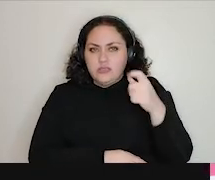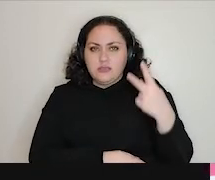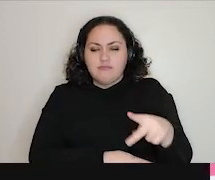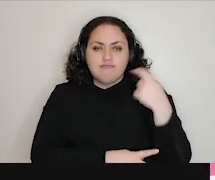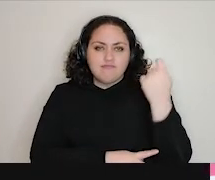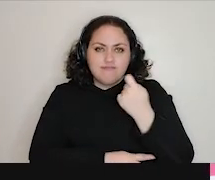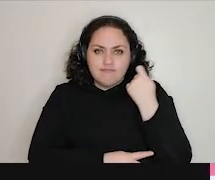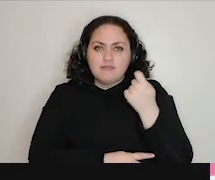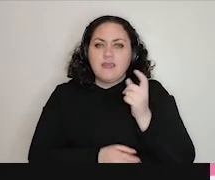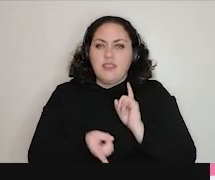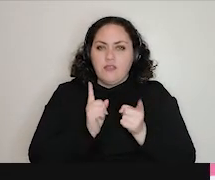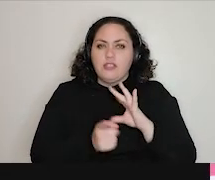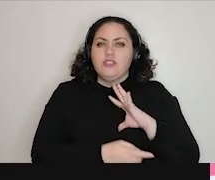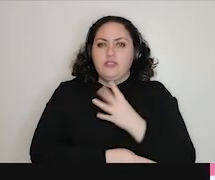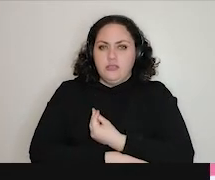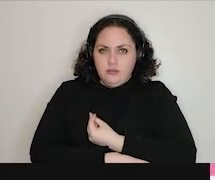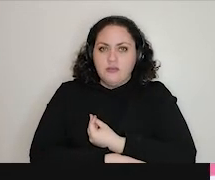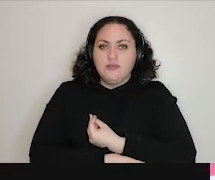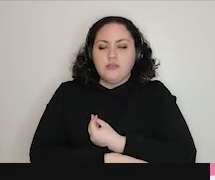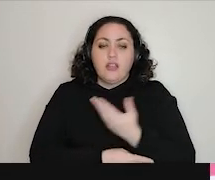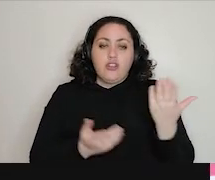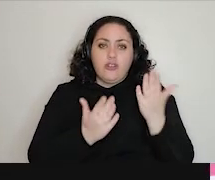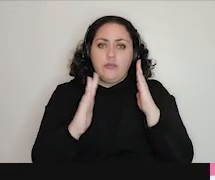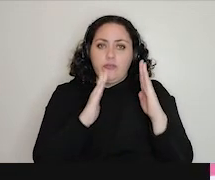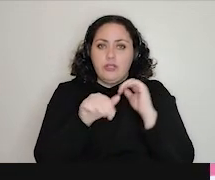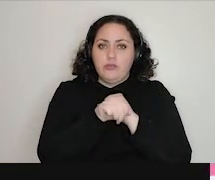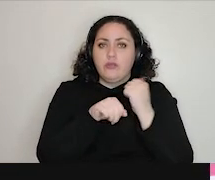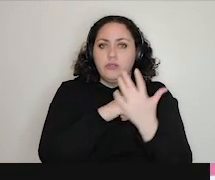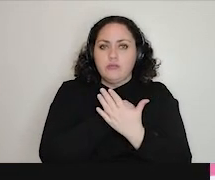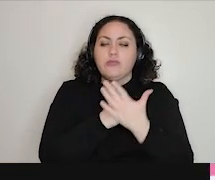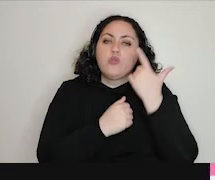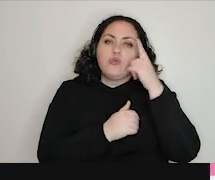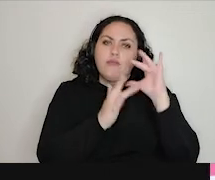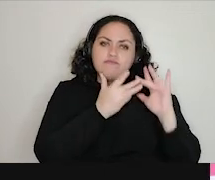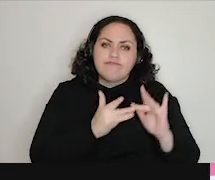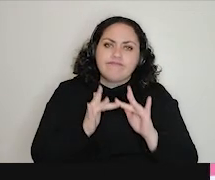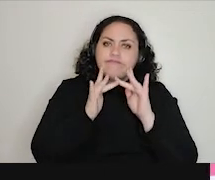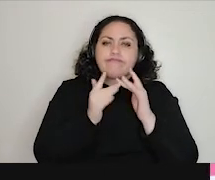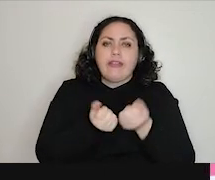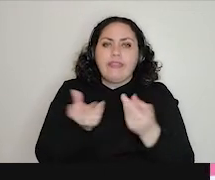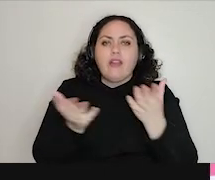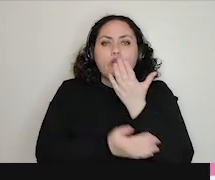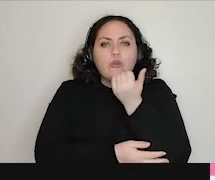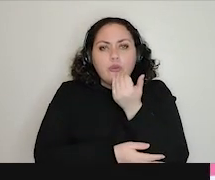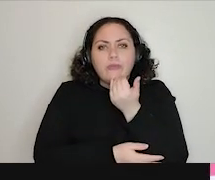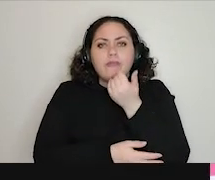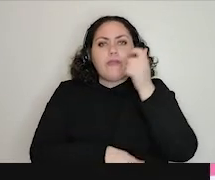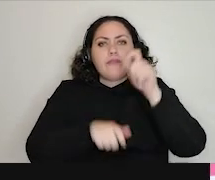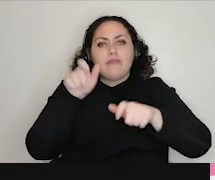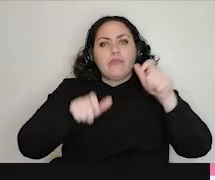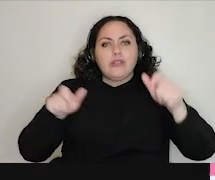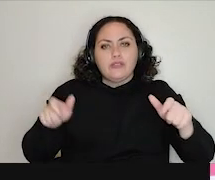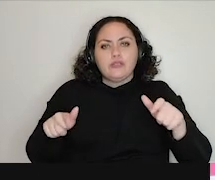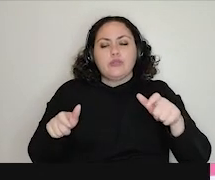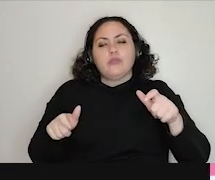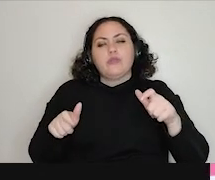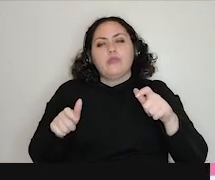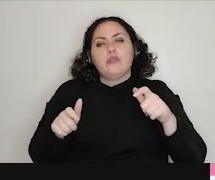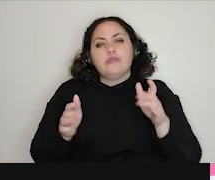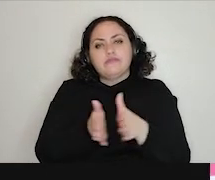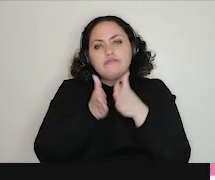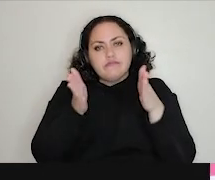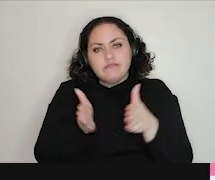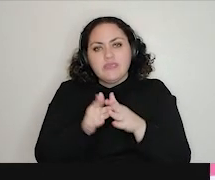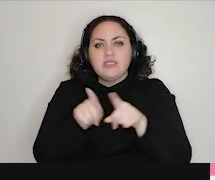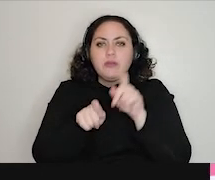de travestis transexuais aqui do Rio Grande do Sul, que no momento da pandemia se articulou para estar fornecendo cestas básicas para as